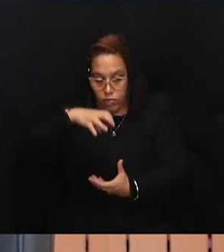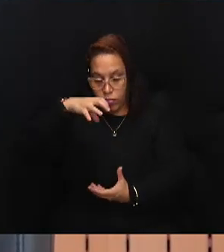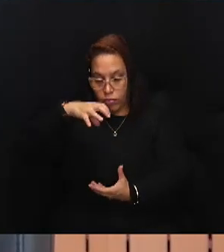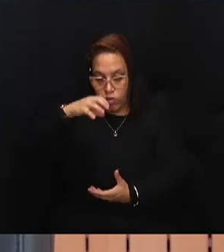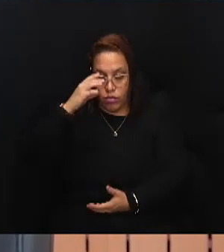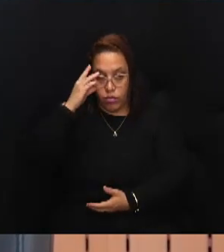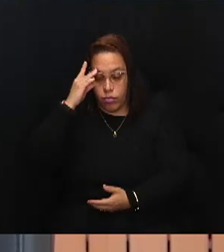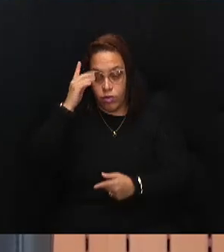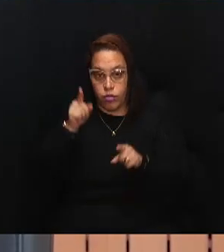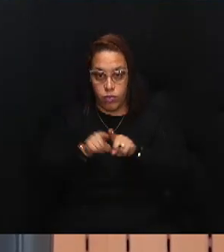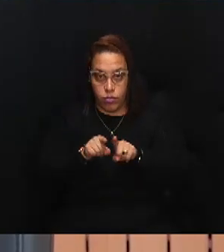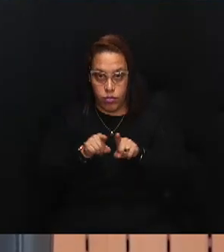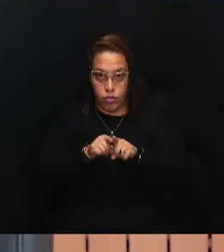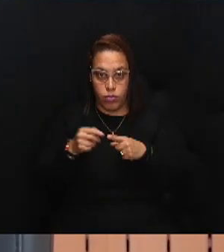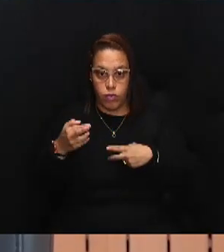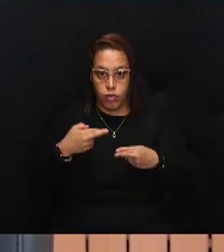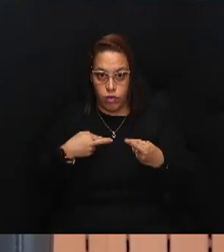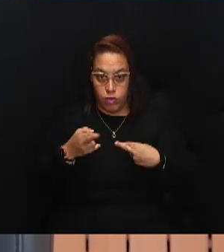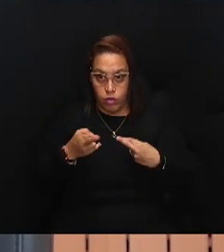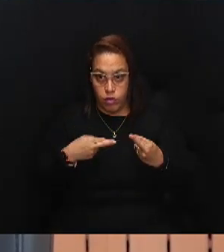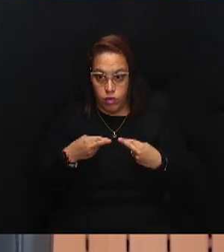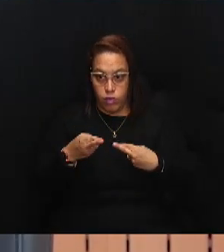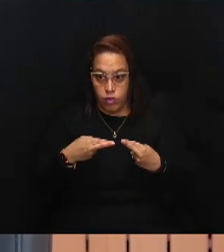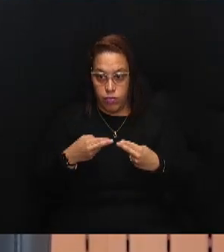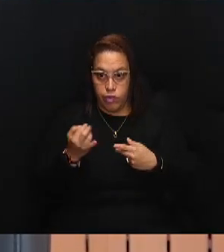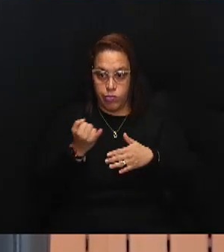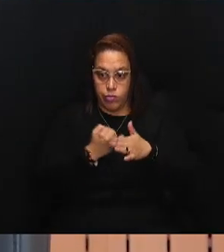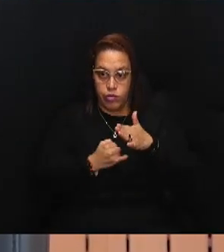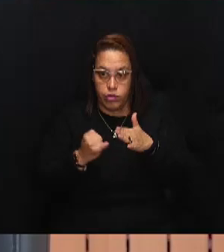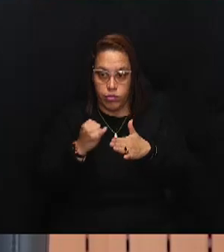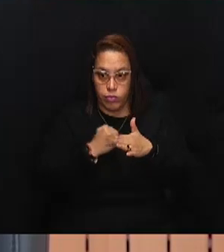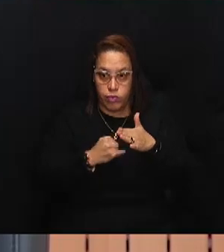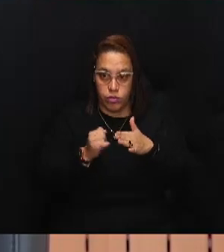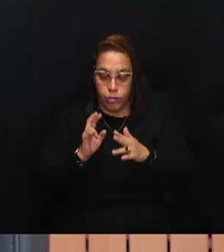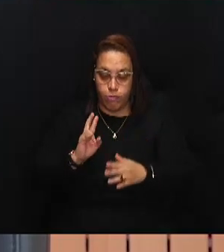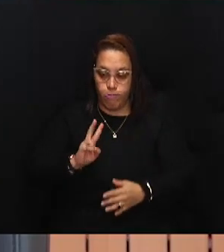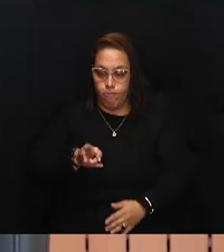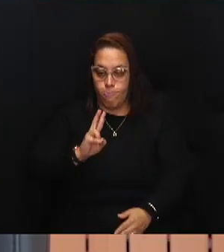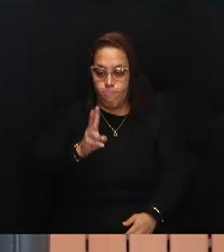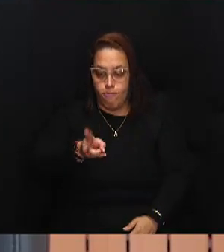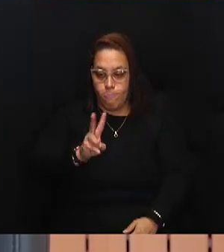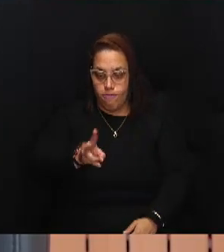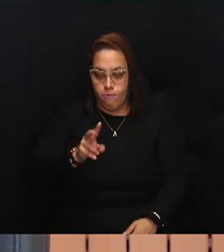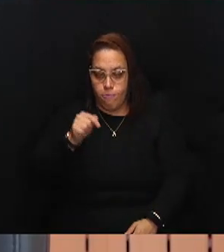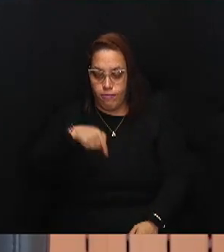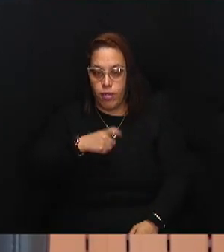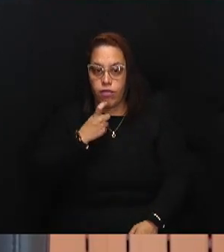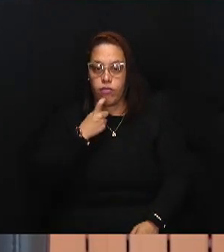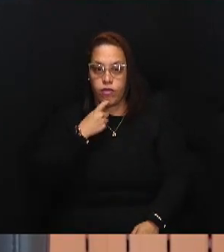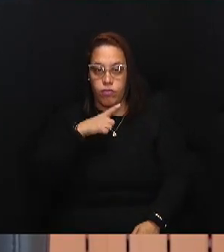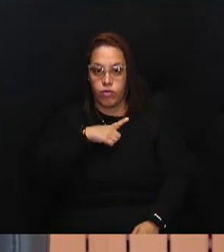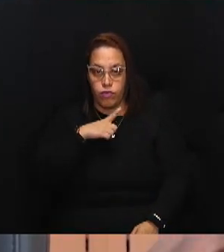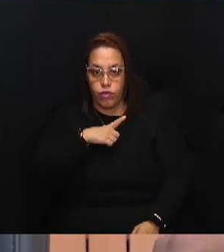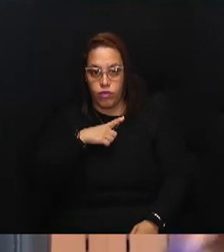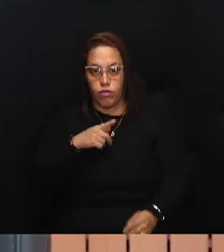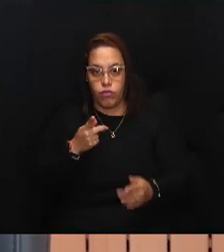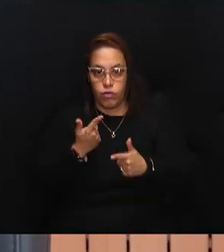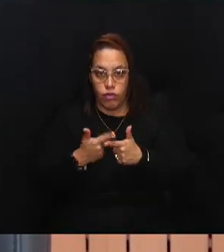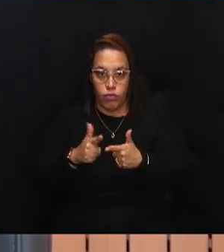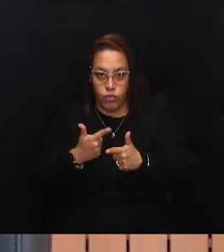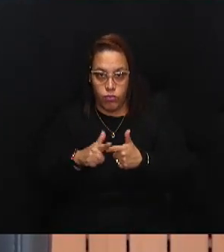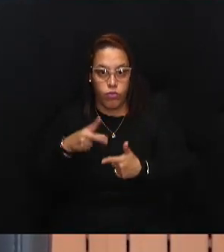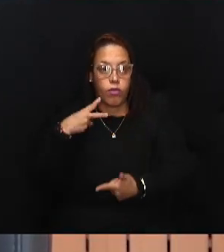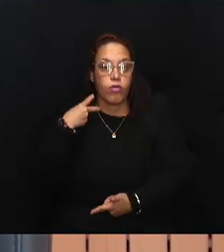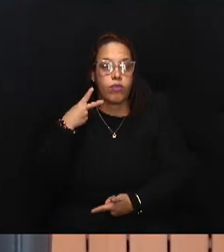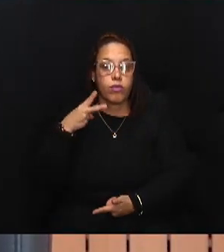do Idoso também é um órgão fiscalizador das instituições de longa permanência. Nós, aqui em Campinas, nós tínhamos um problema,